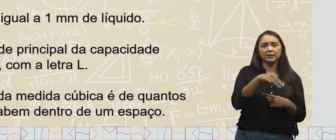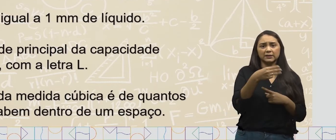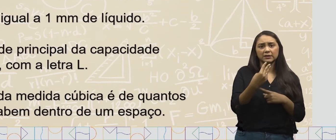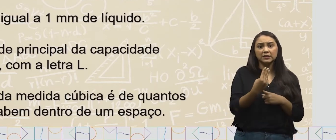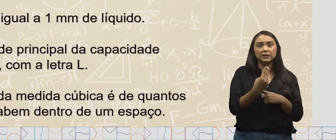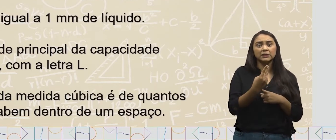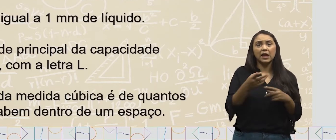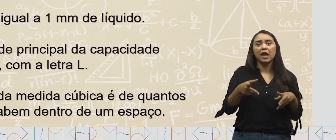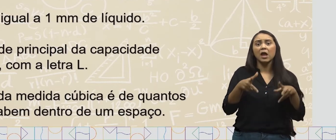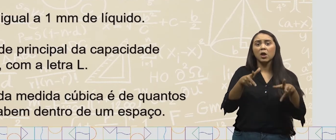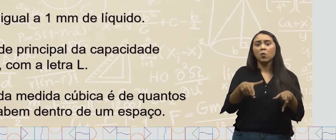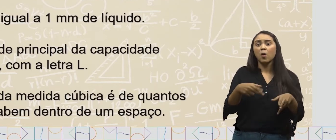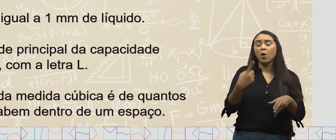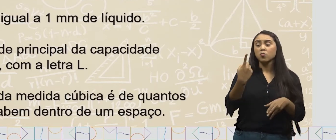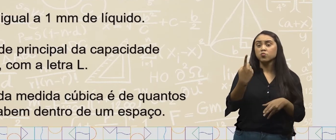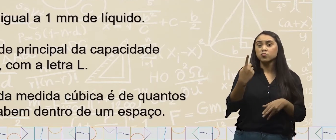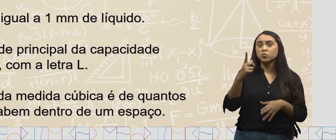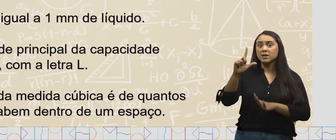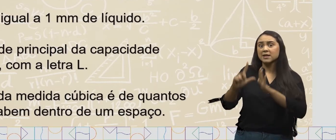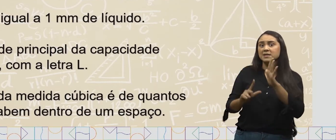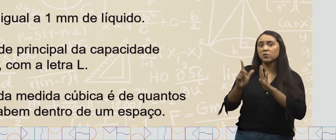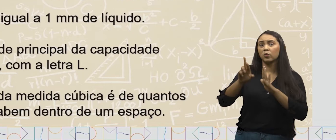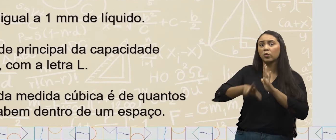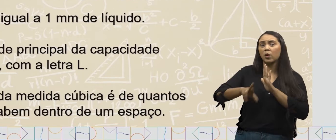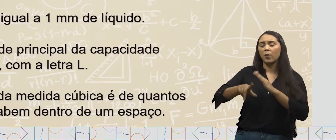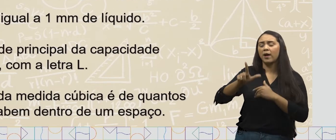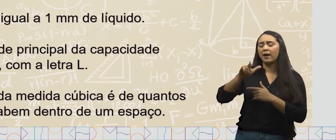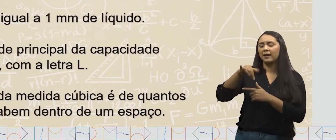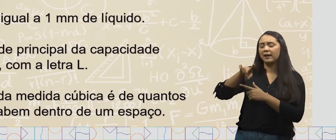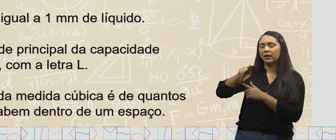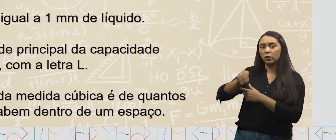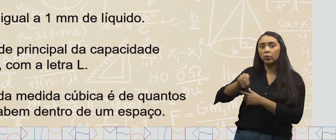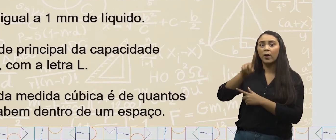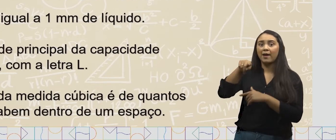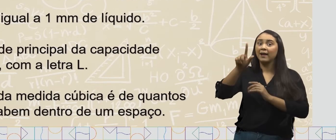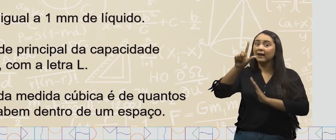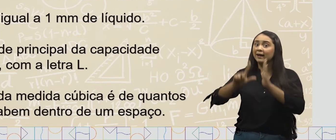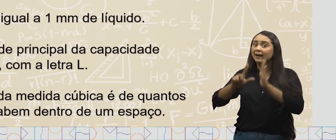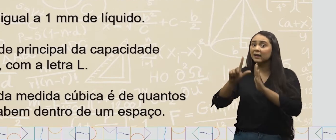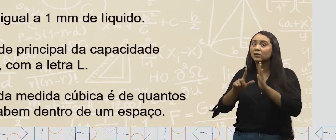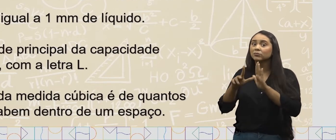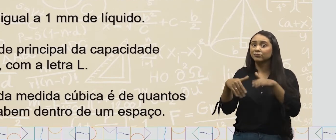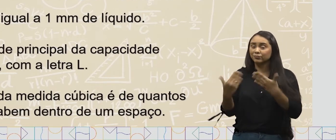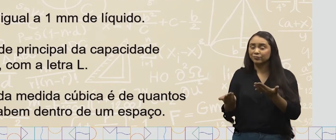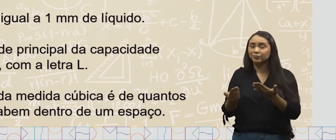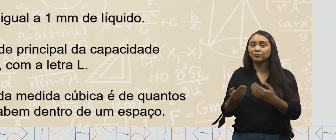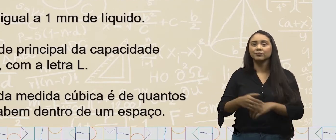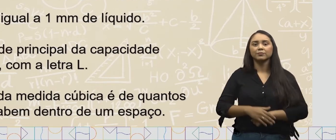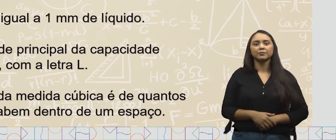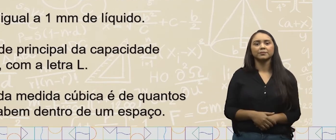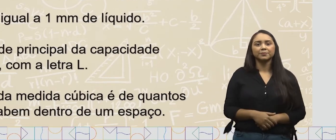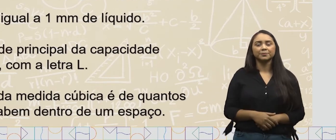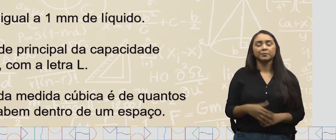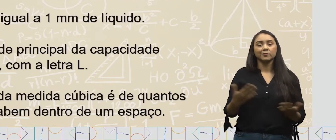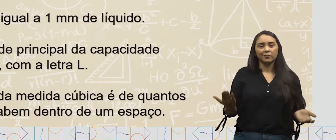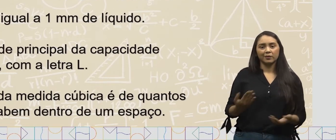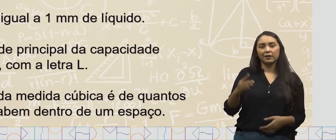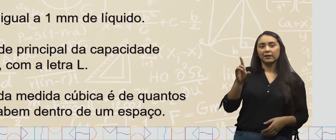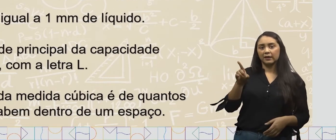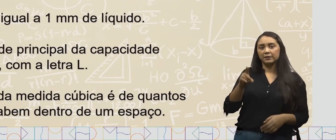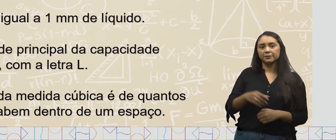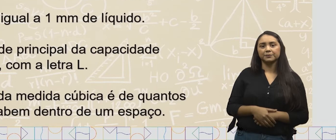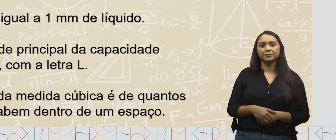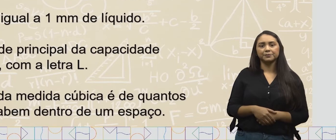cúbico é igual a 1 litro de líquido. Nós já falamos disso na aula de hoje. Letra D. A